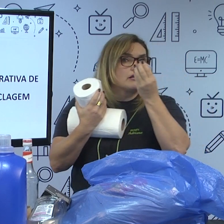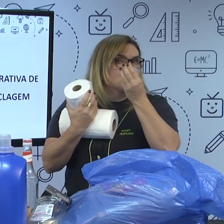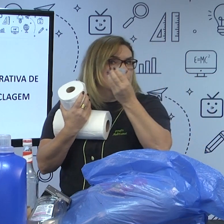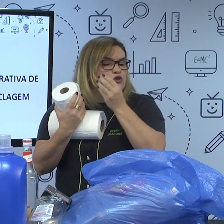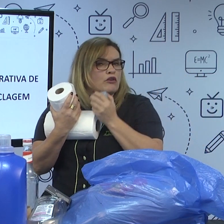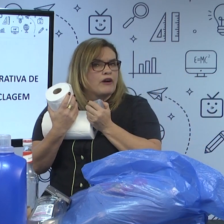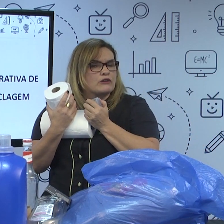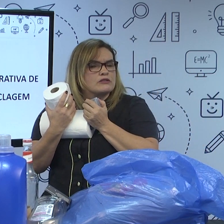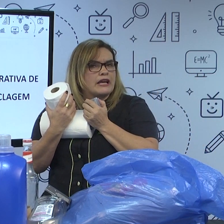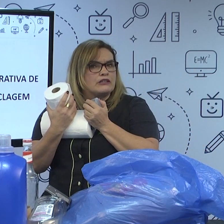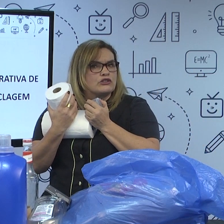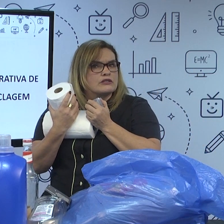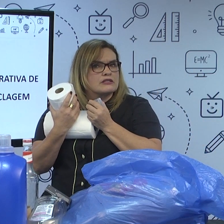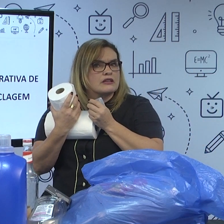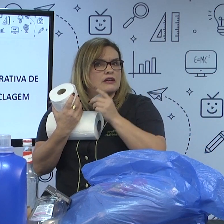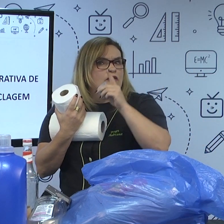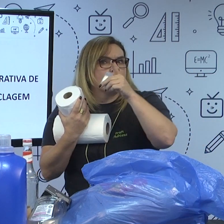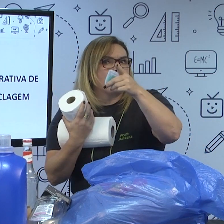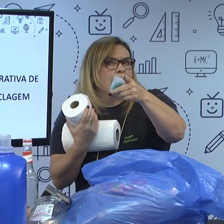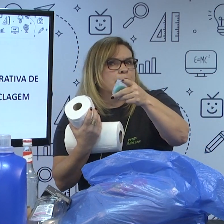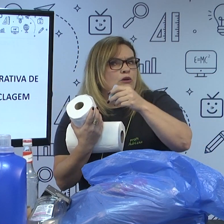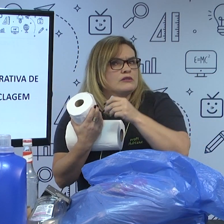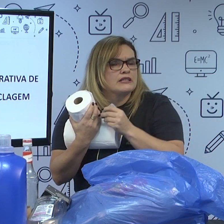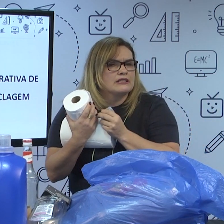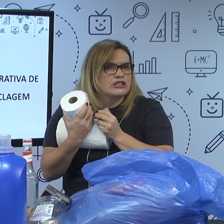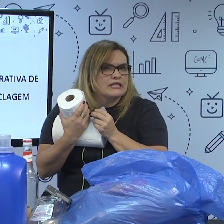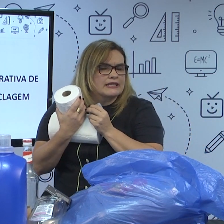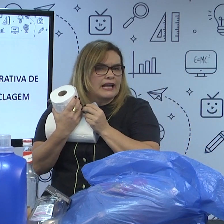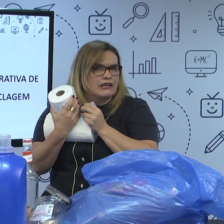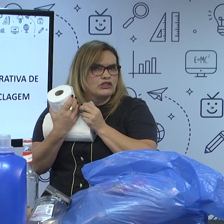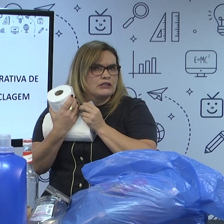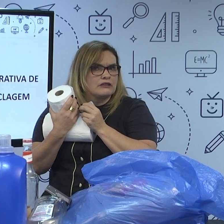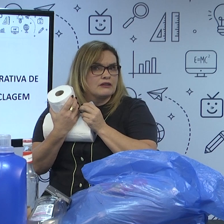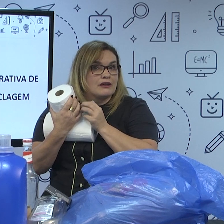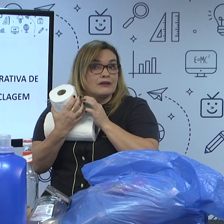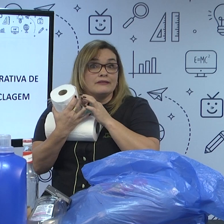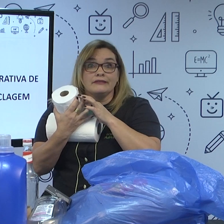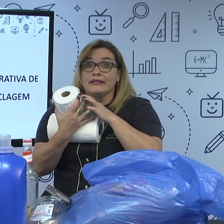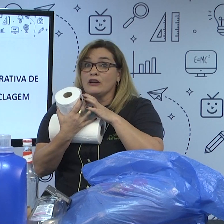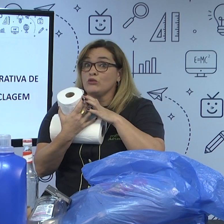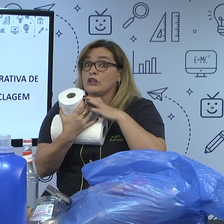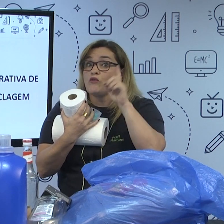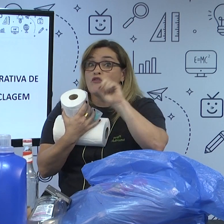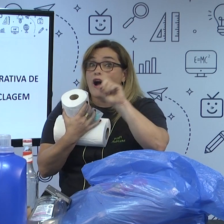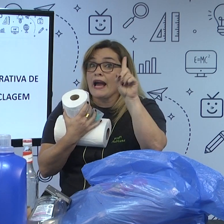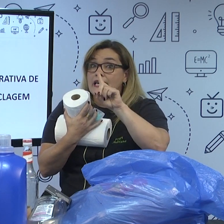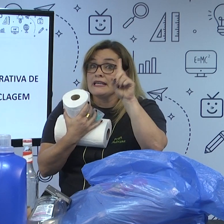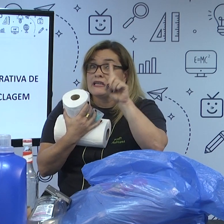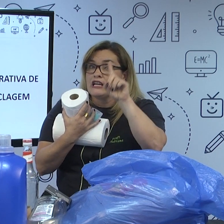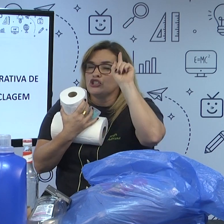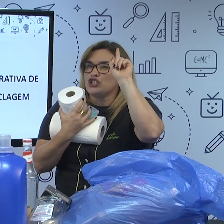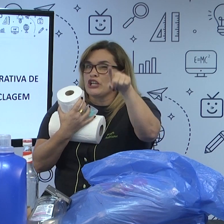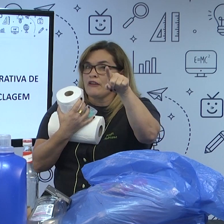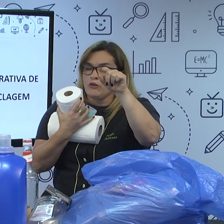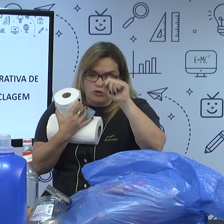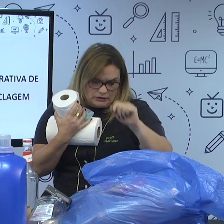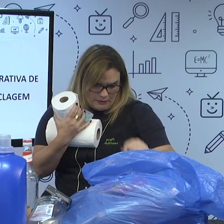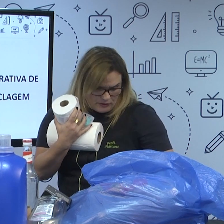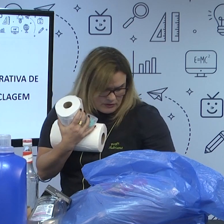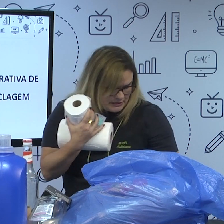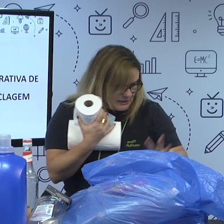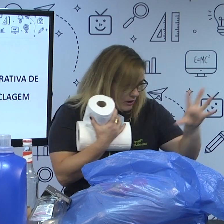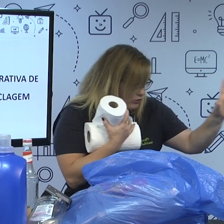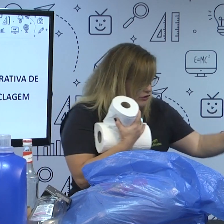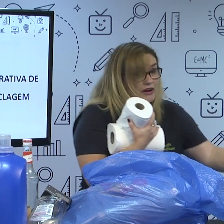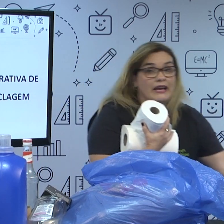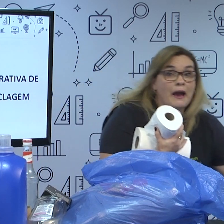na hora de eu escovar os dentes, vai para a usina de reciclagem? Não, não vai. Já vou contar